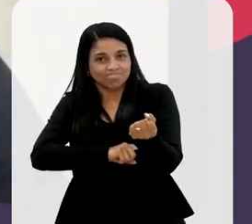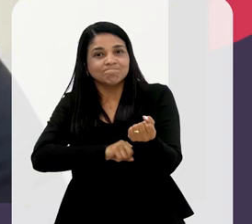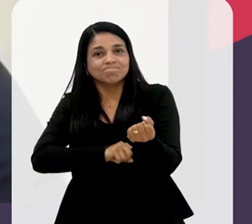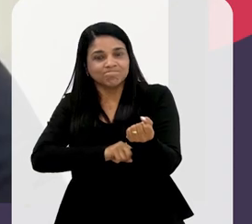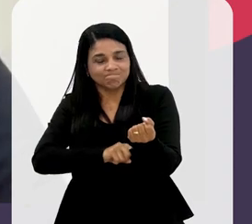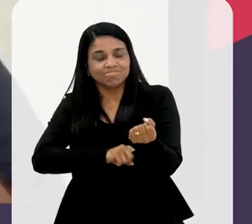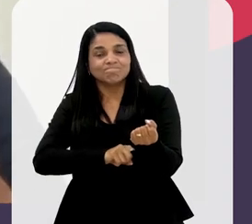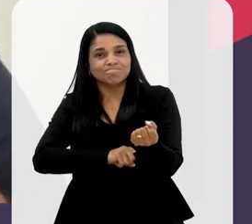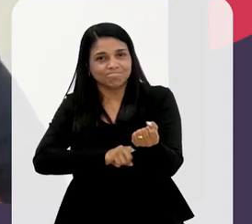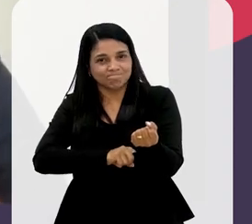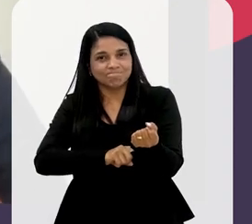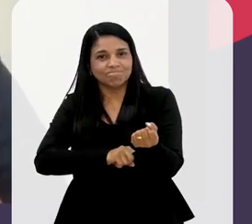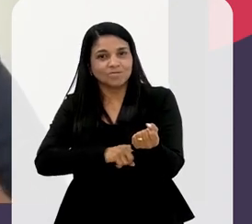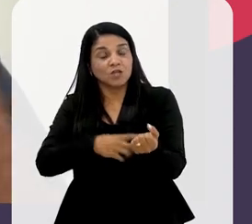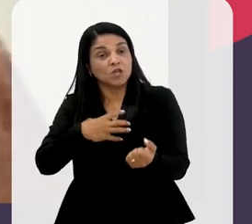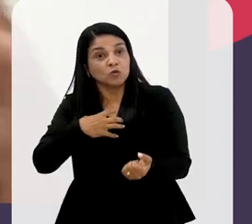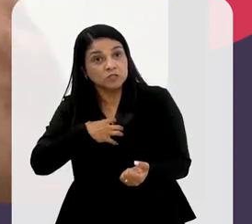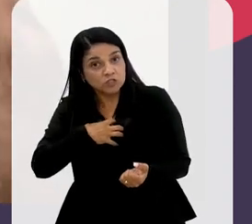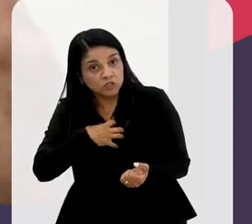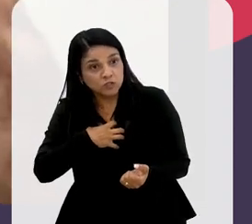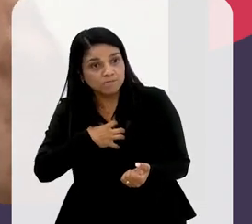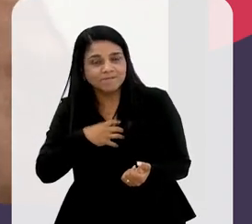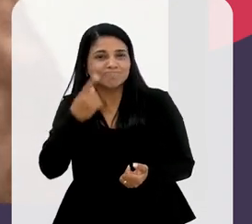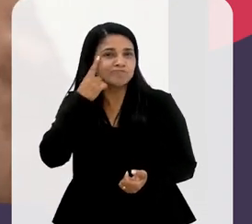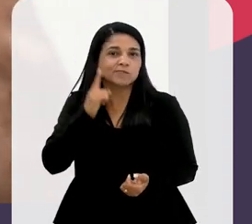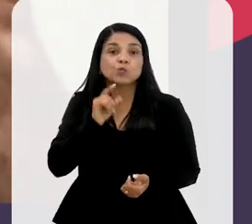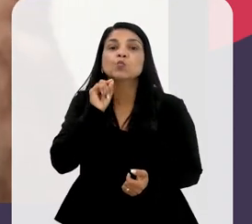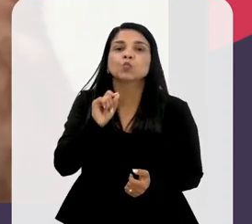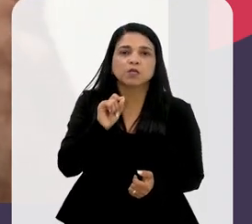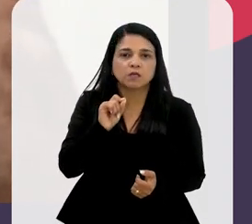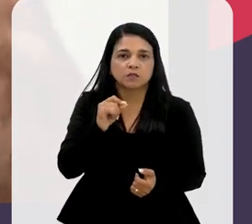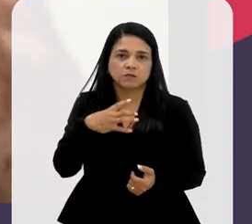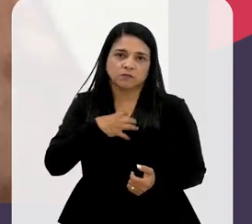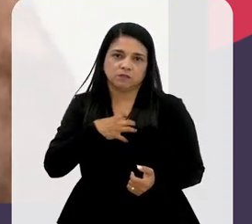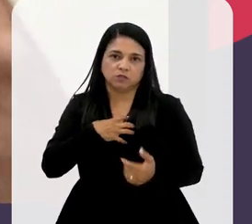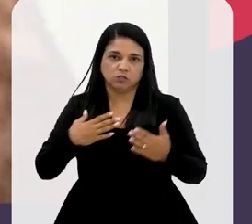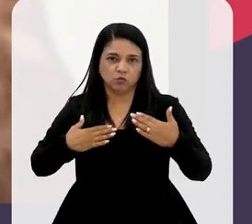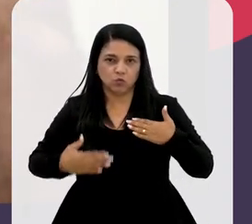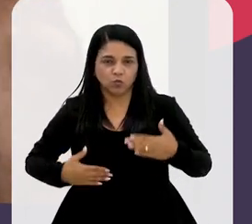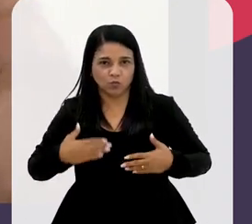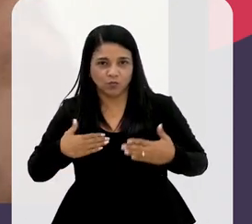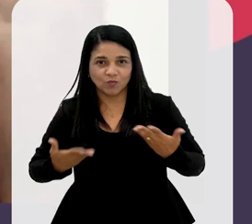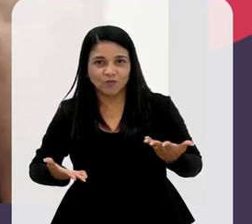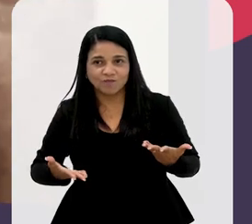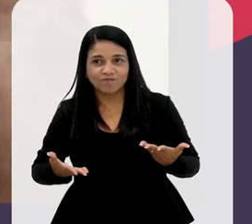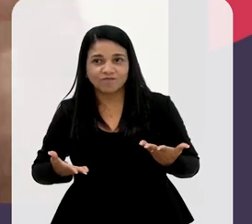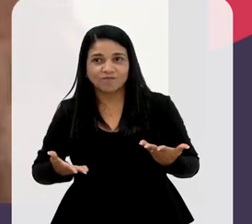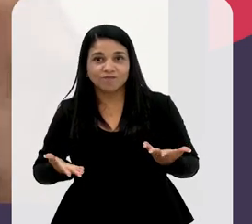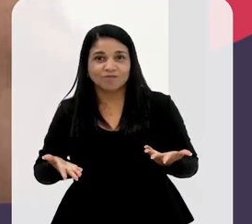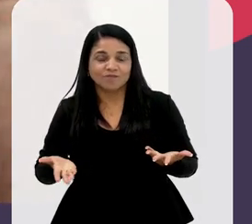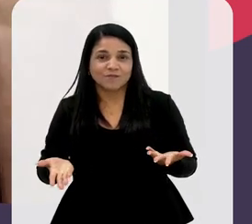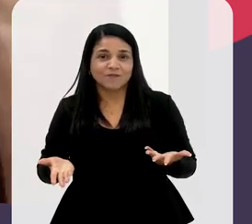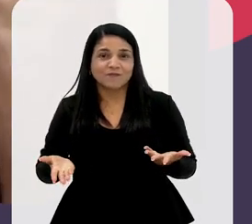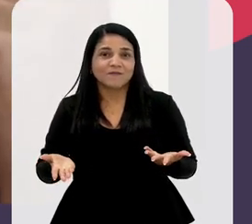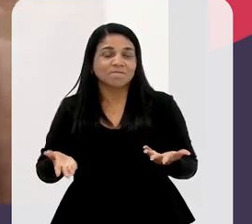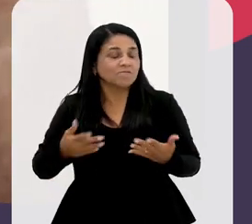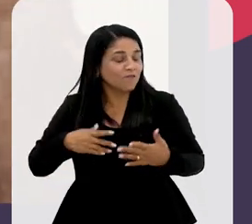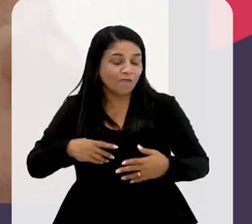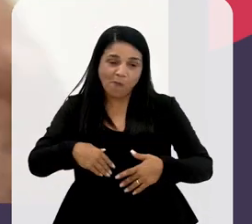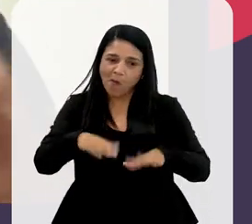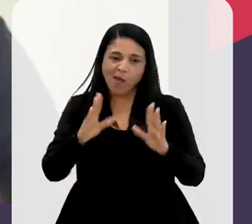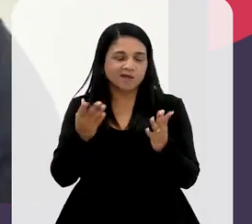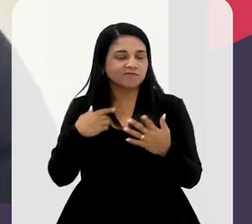muito nervoso ontem por causa dessa questão toda, porque eu senti e não sabia o que que era. E aí eu fico imaginando, não é nada, eu falo para mim, não é nada,